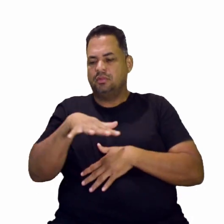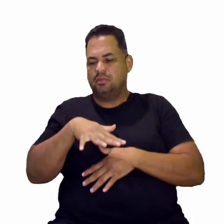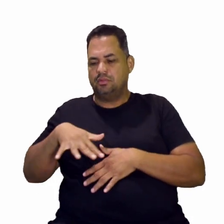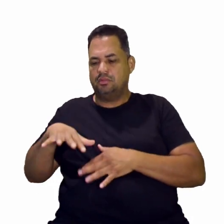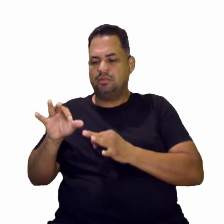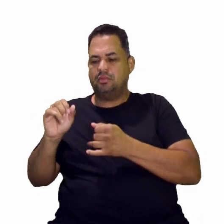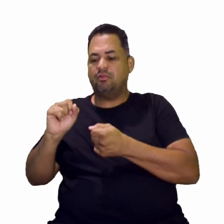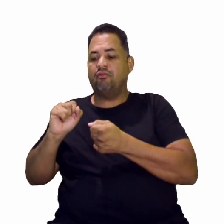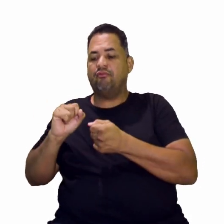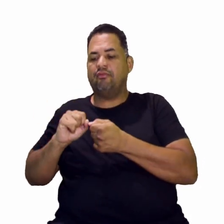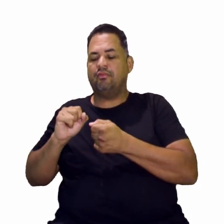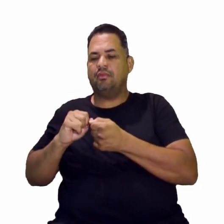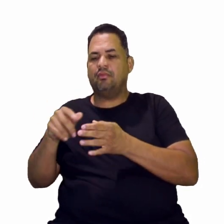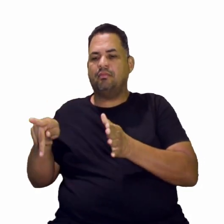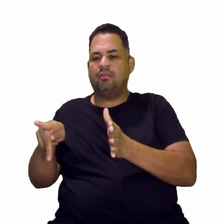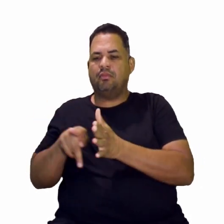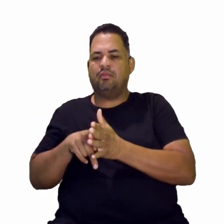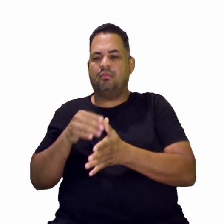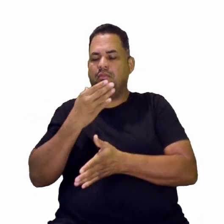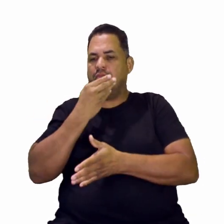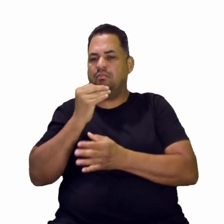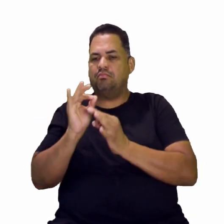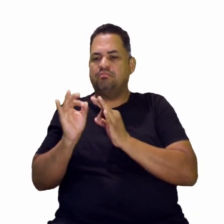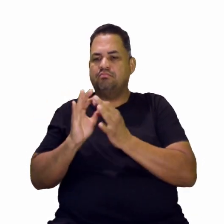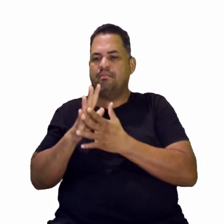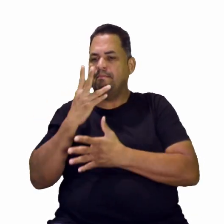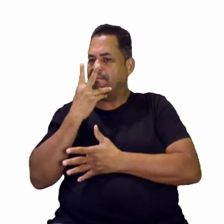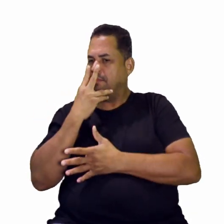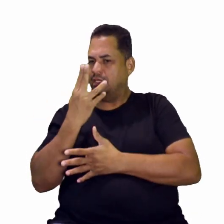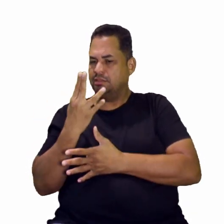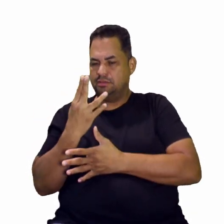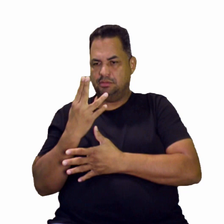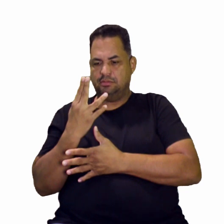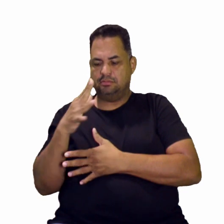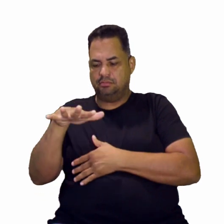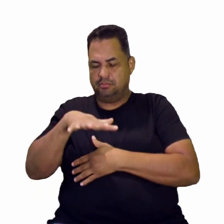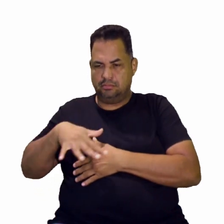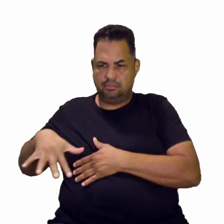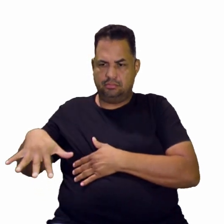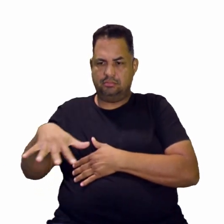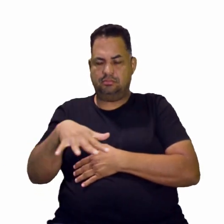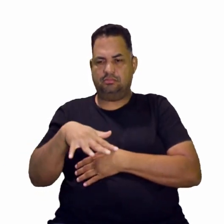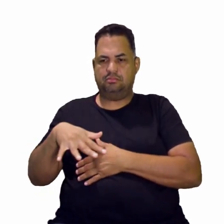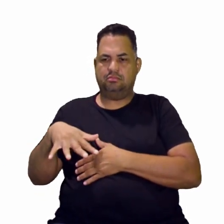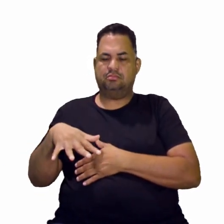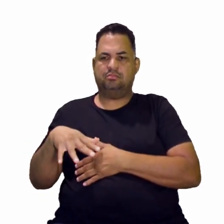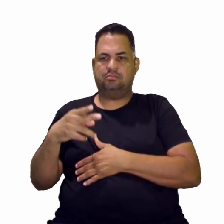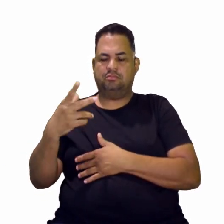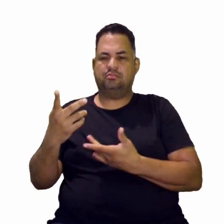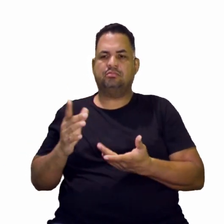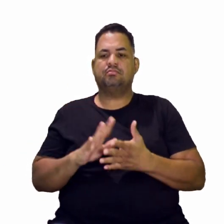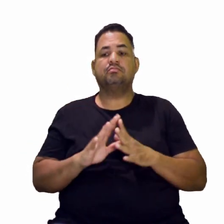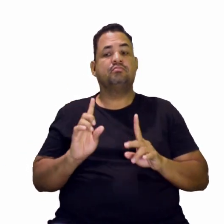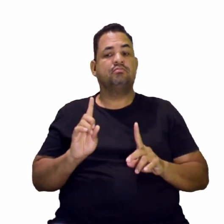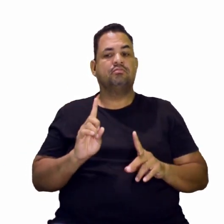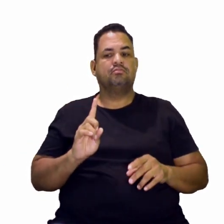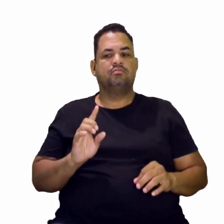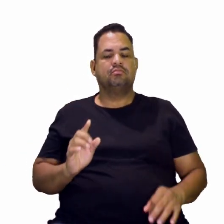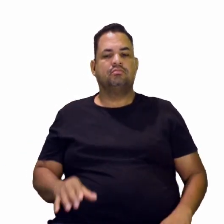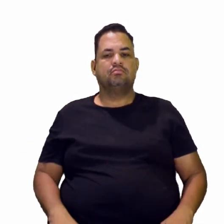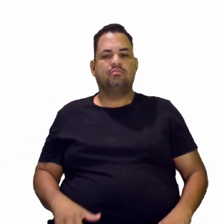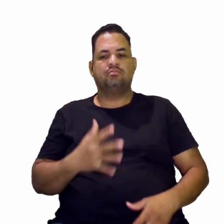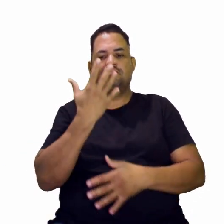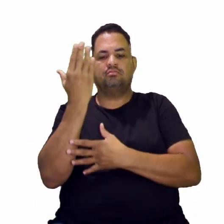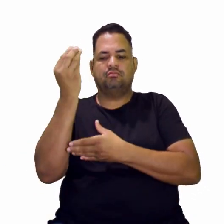hábitat artificial, é aquele que tenta reproduzir, né, o hábitat natural, só que não está na floresta,